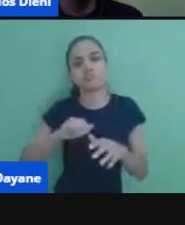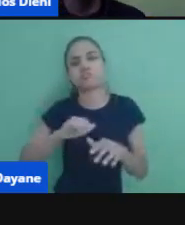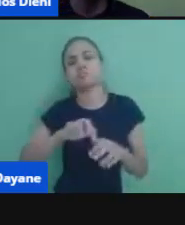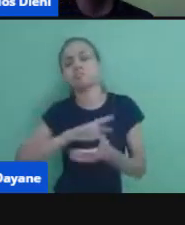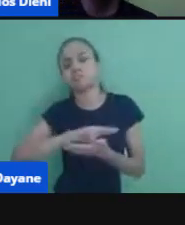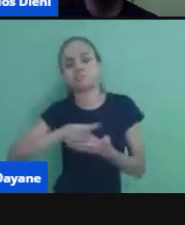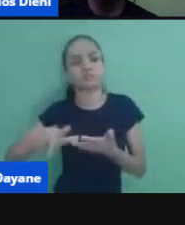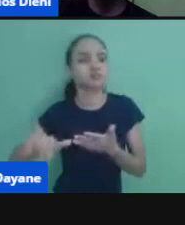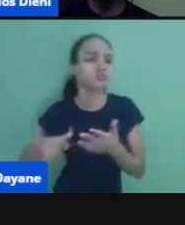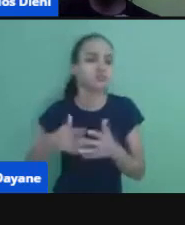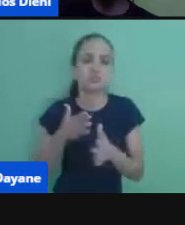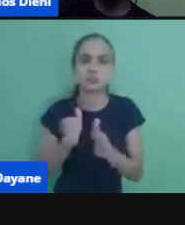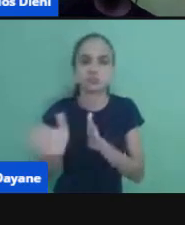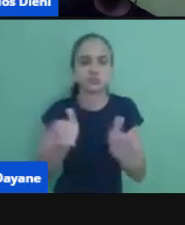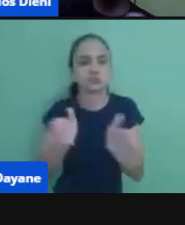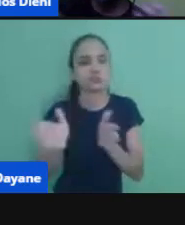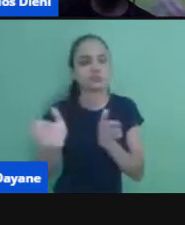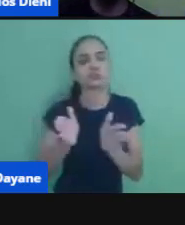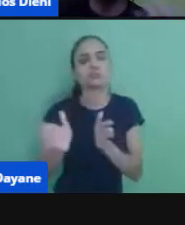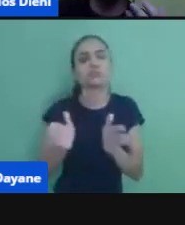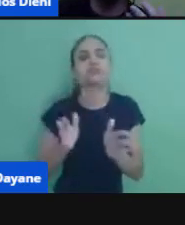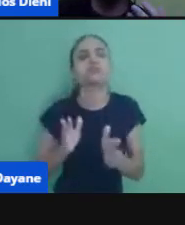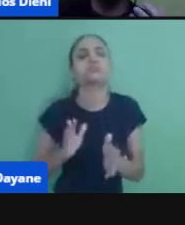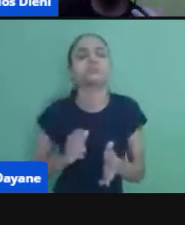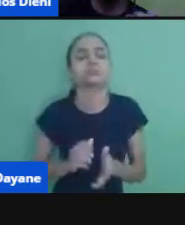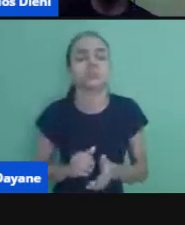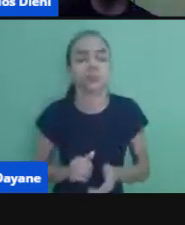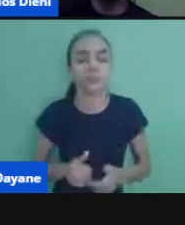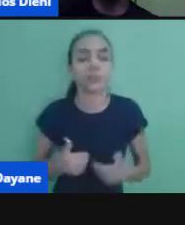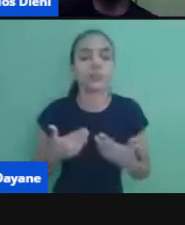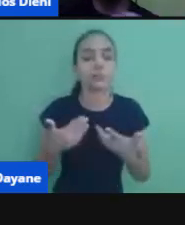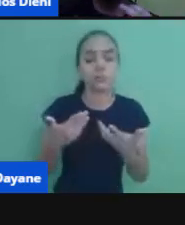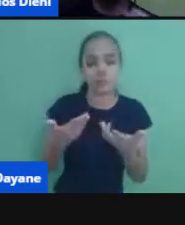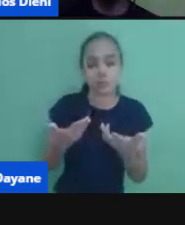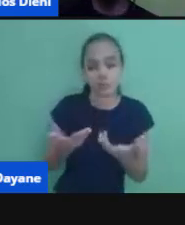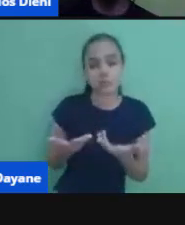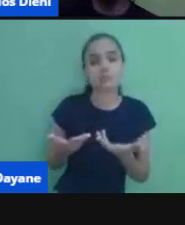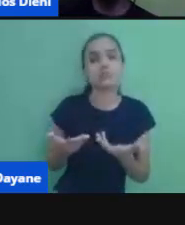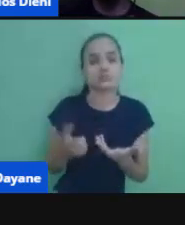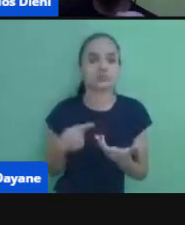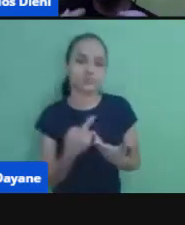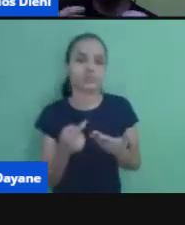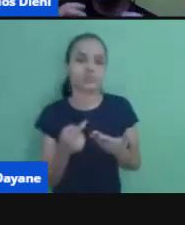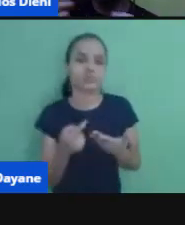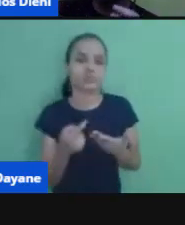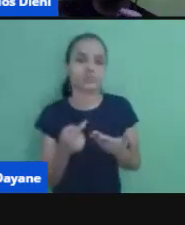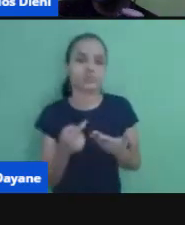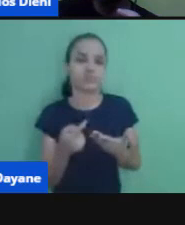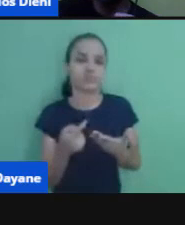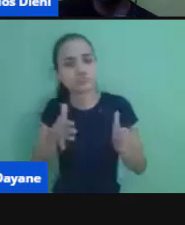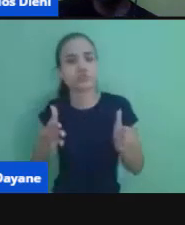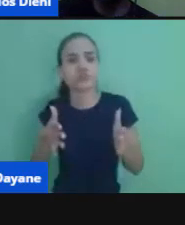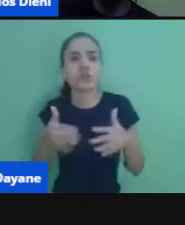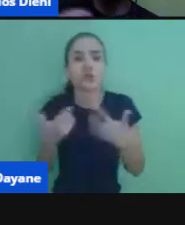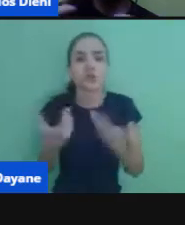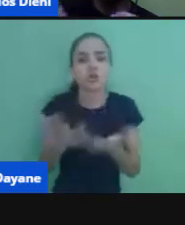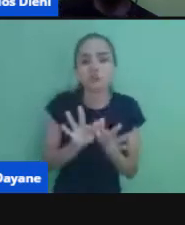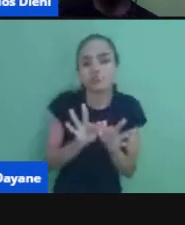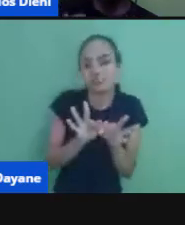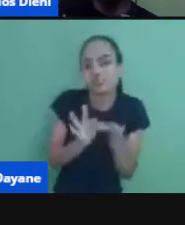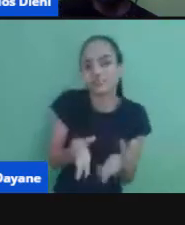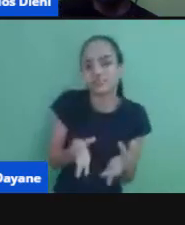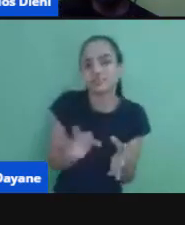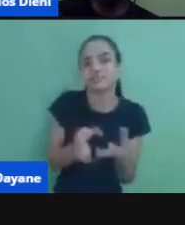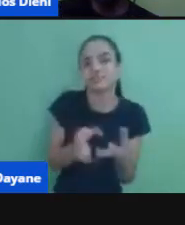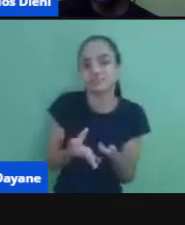distribuição. No nosso processo aqui amador, a gente pode resumir isso aqui, fazer de